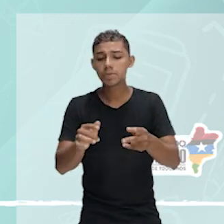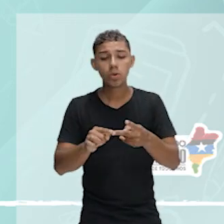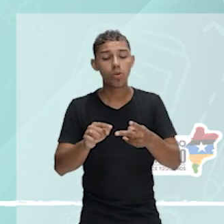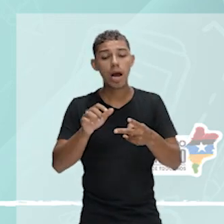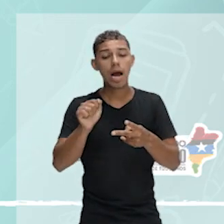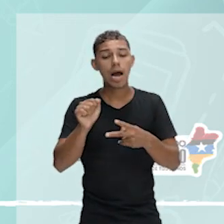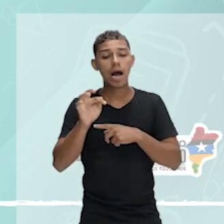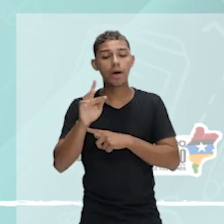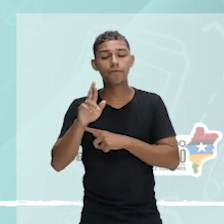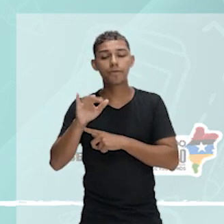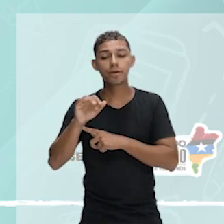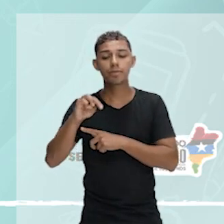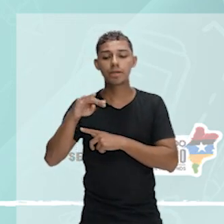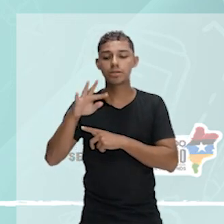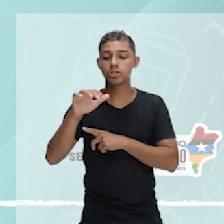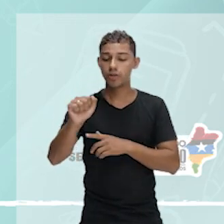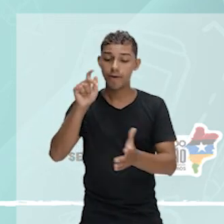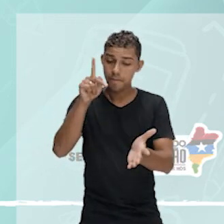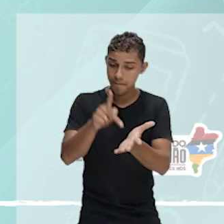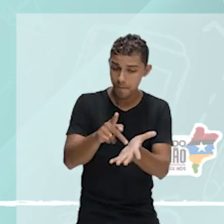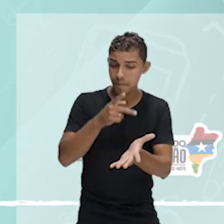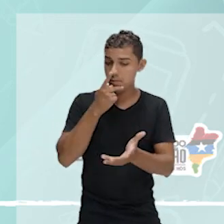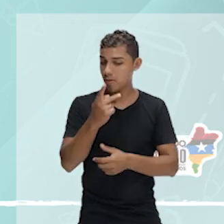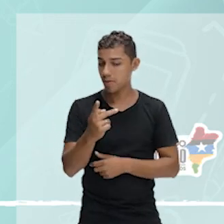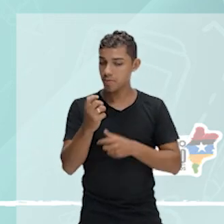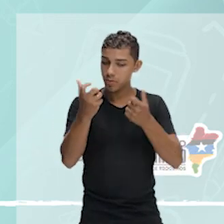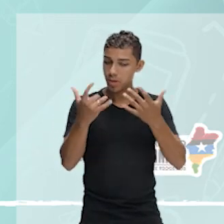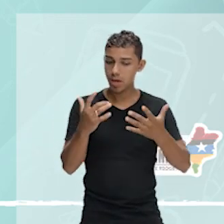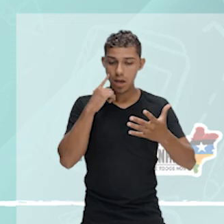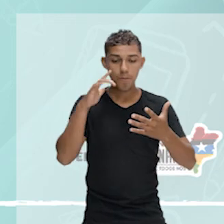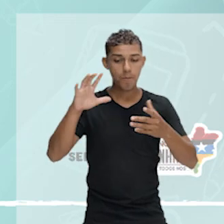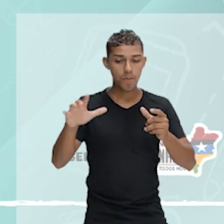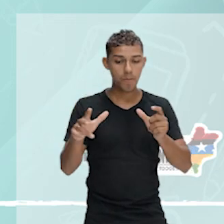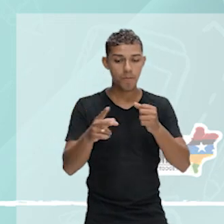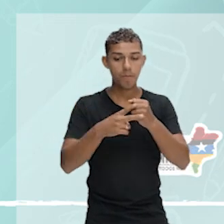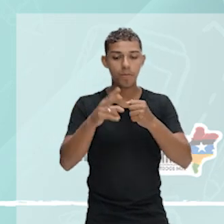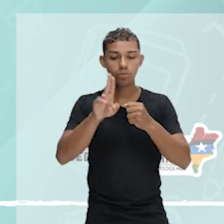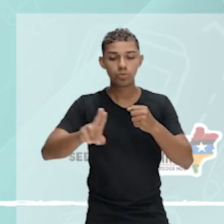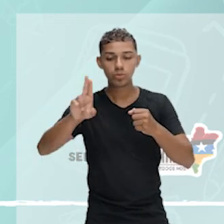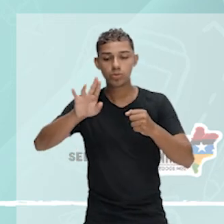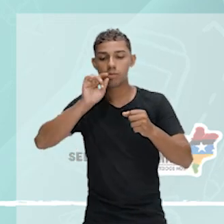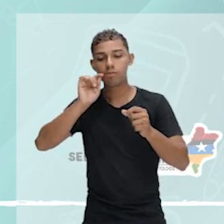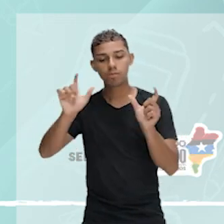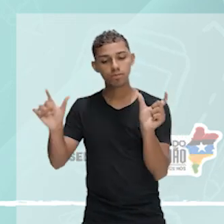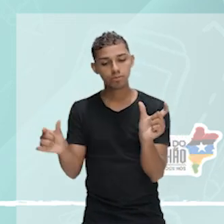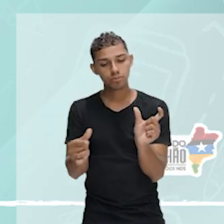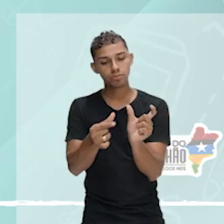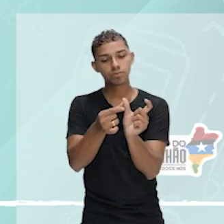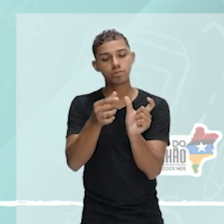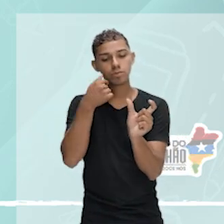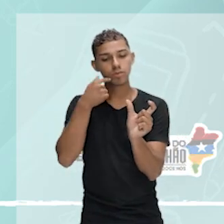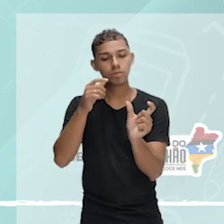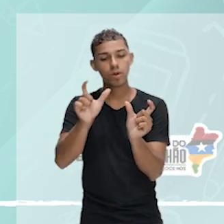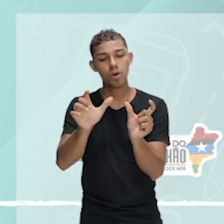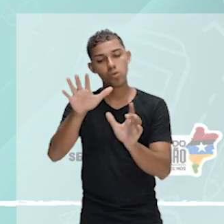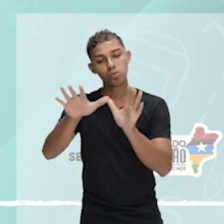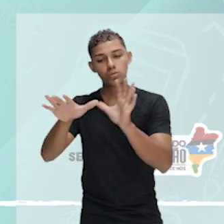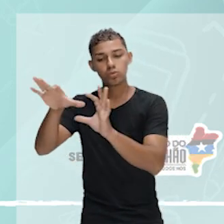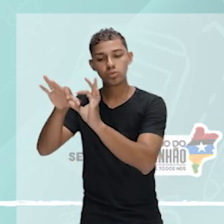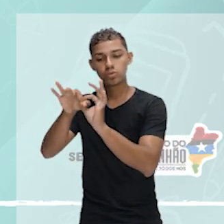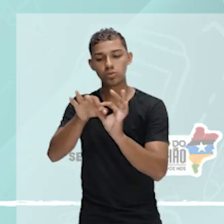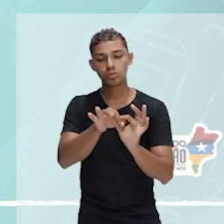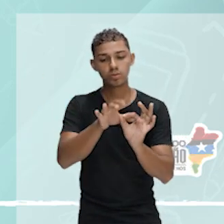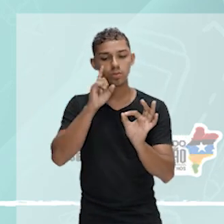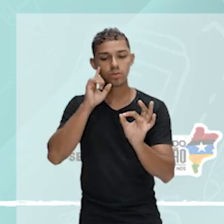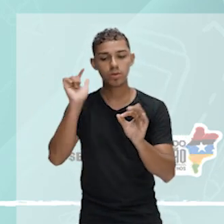tá? Então, verbos auxiliares são usados para adicionar tanto um contexto